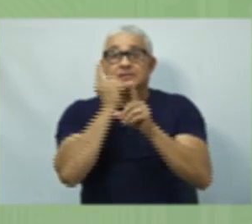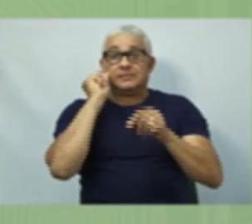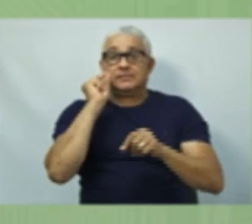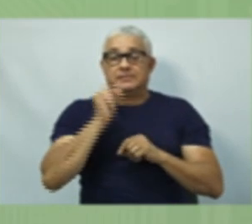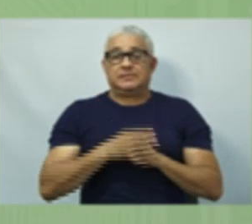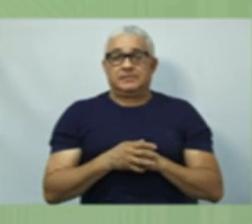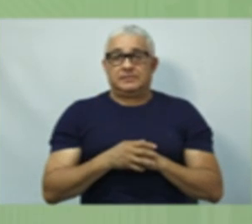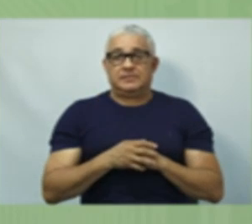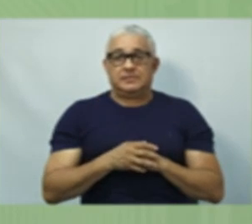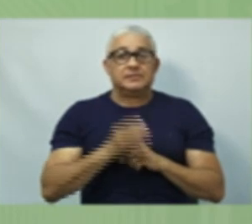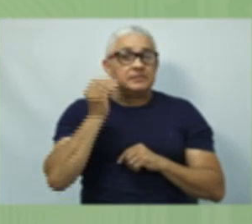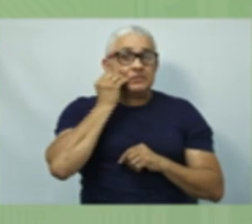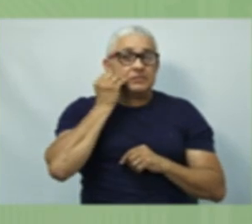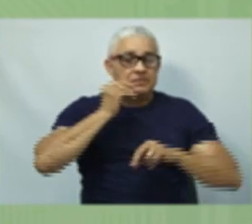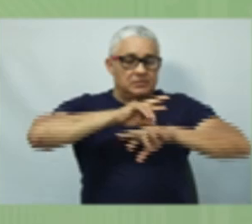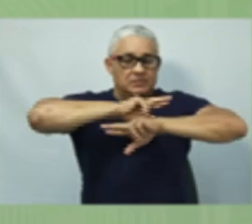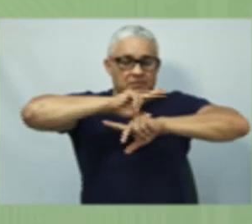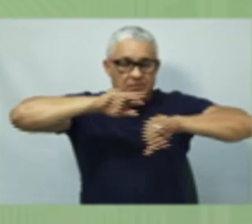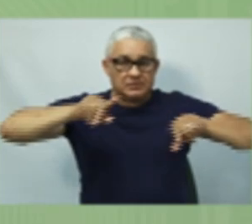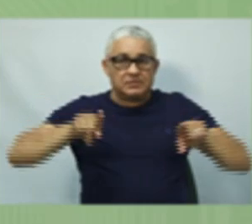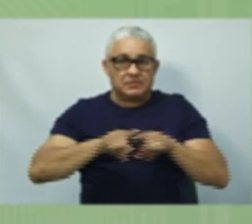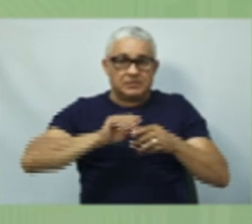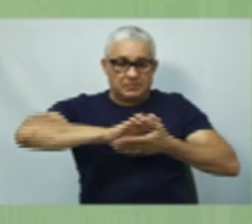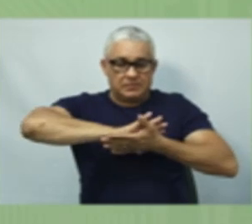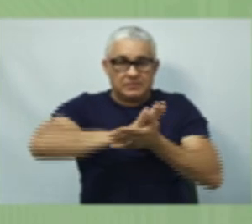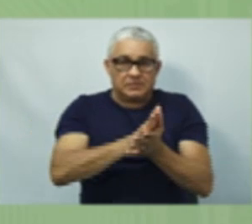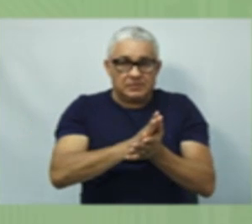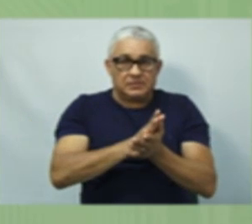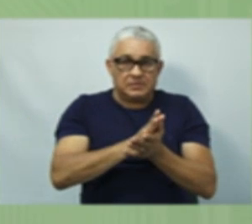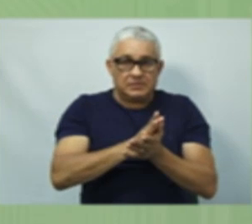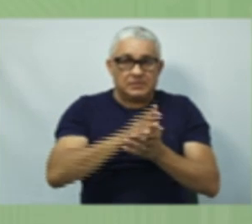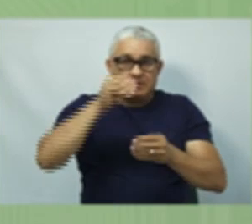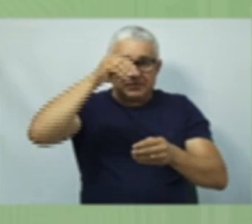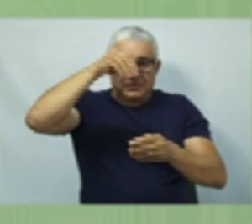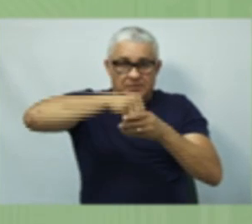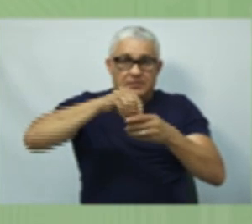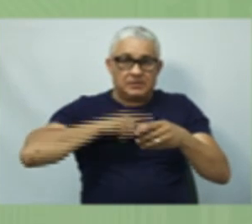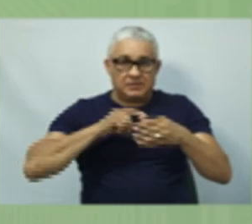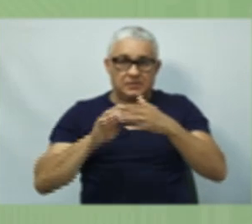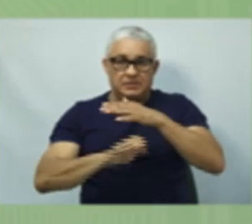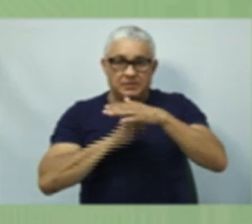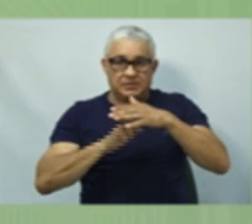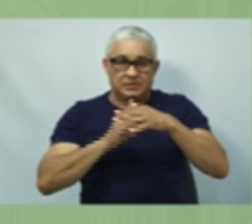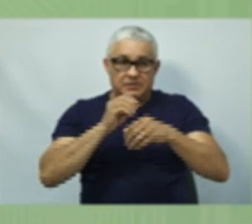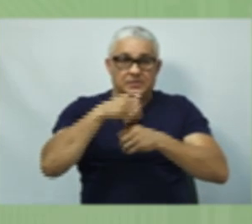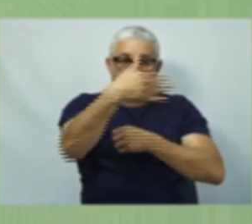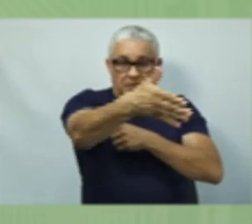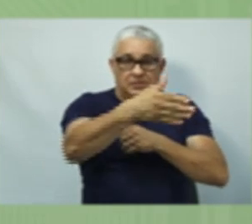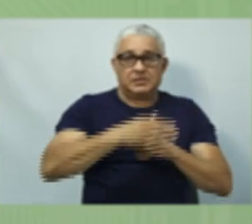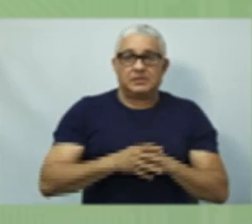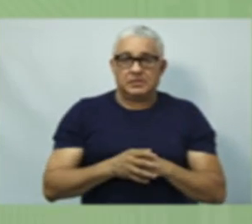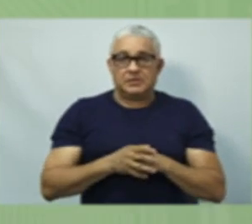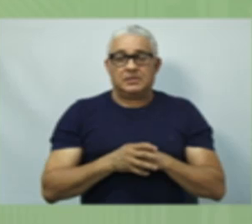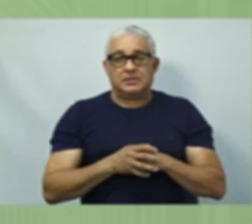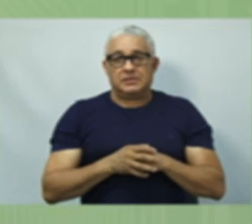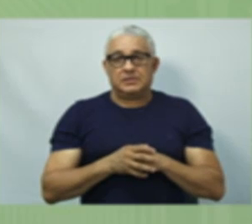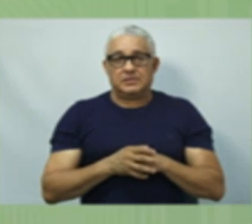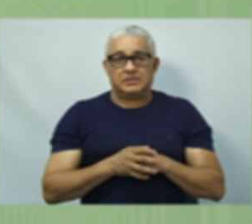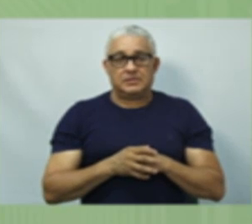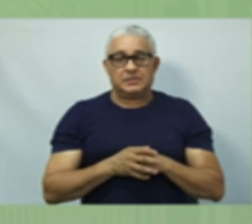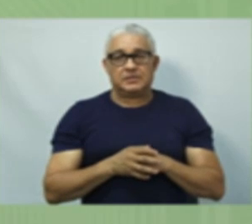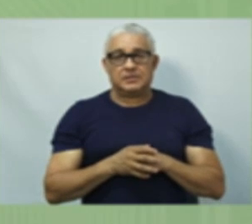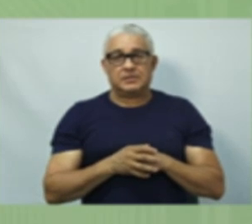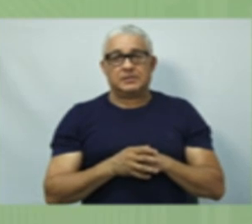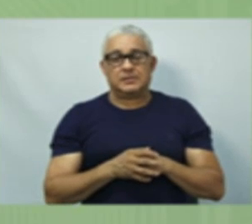também as oportunidades e ameaças que estão relacionadas ao ambiente externo da organização. Como nós acabamos de falar